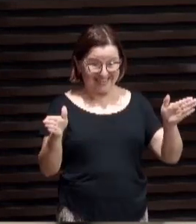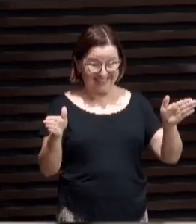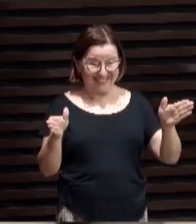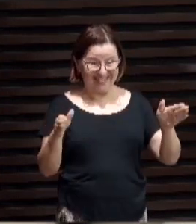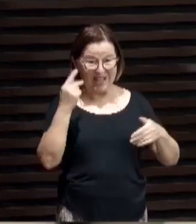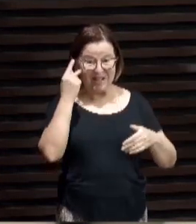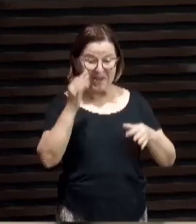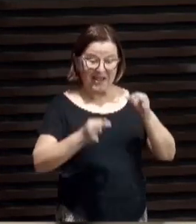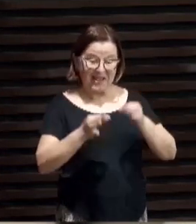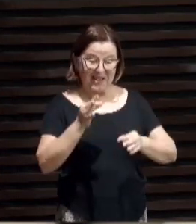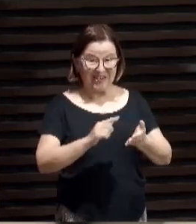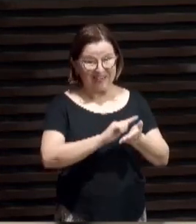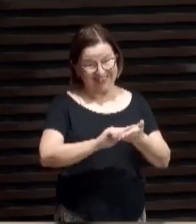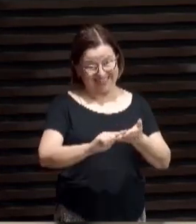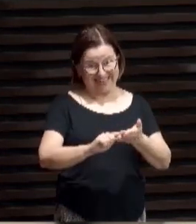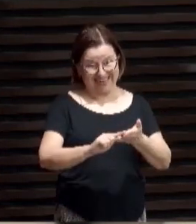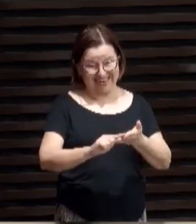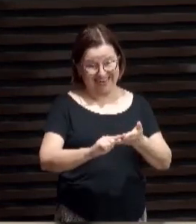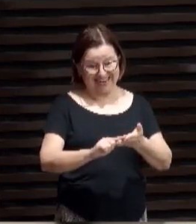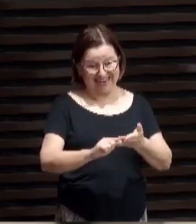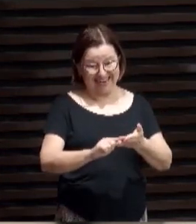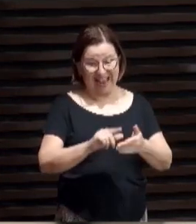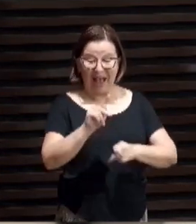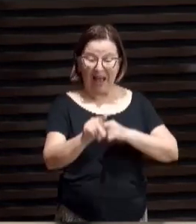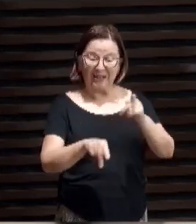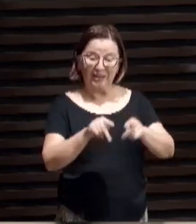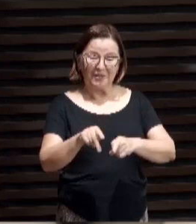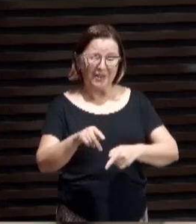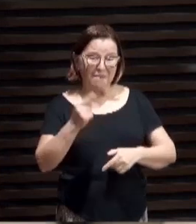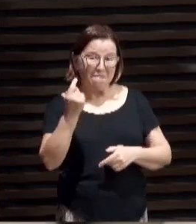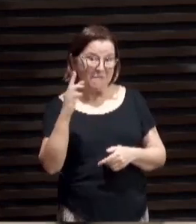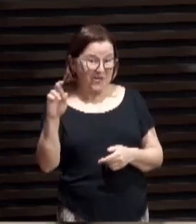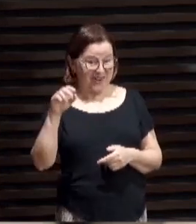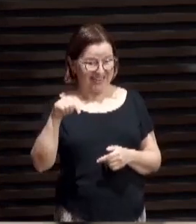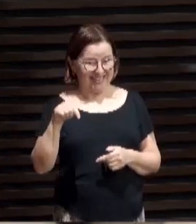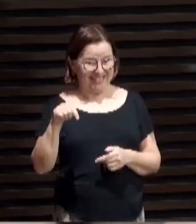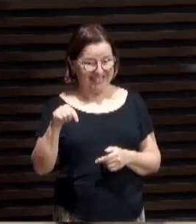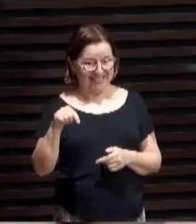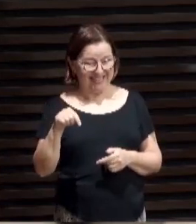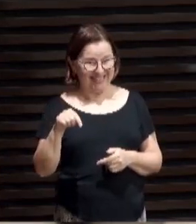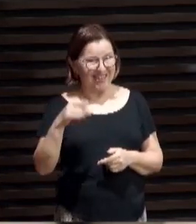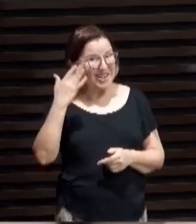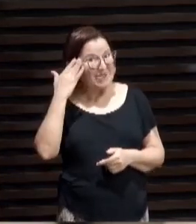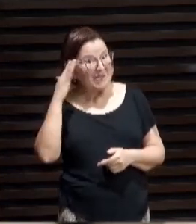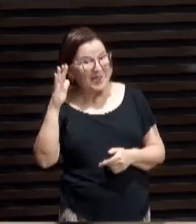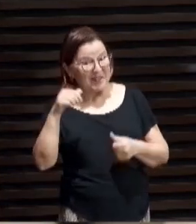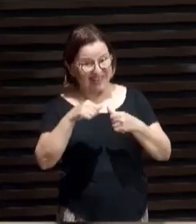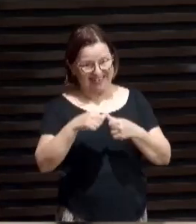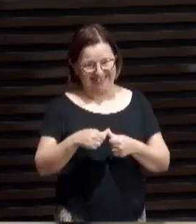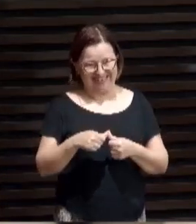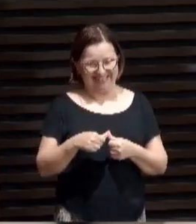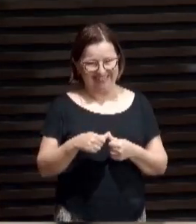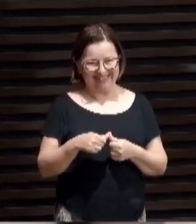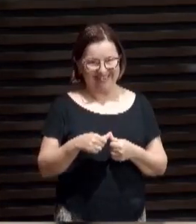eterna daqueles pecadores mais sórdidos da face da terra. Eles não sabiam disso. O apóstolo Paulo vai dizer assim: